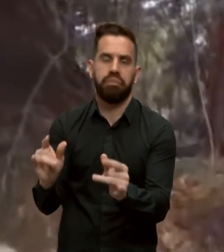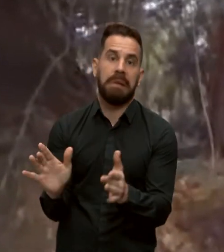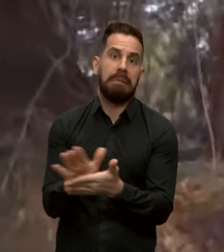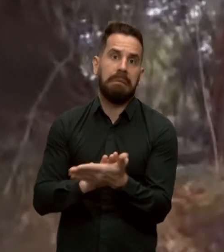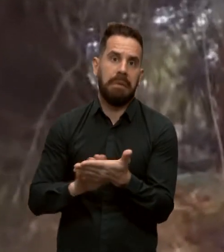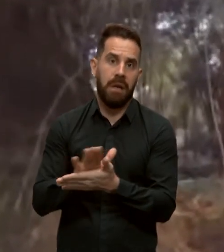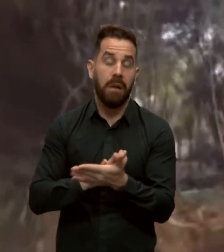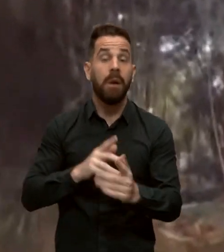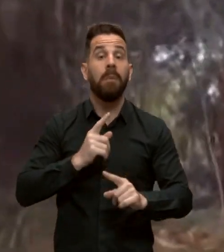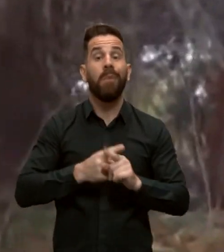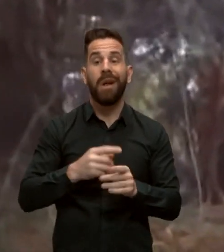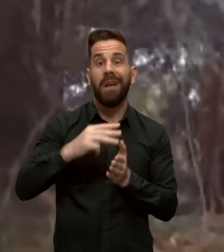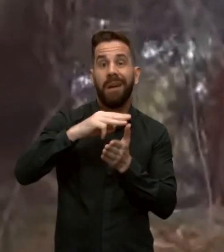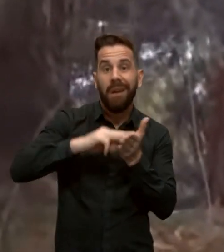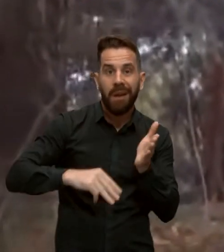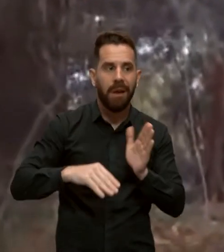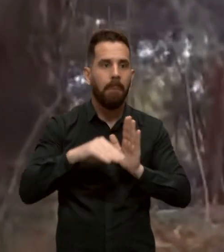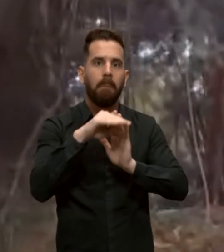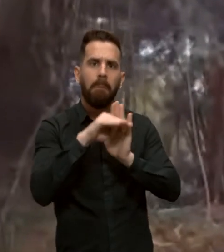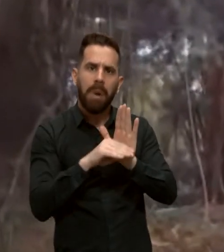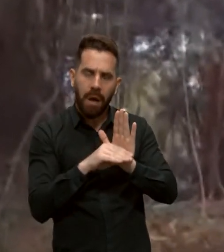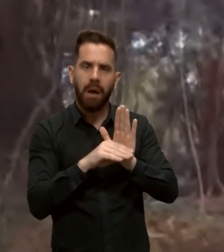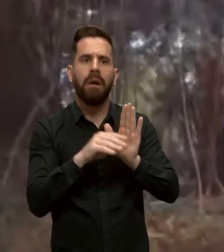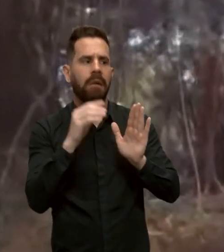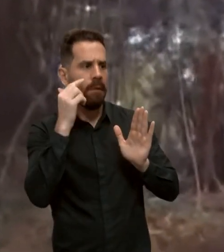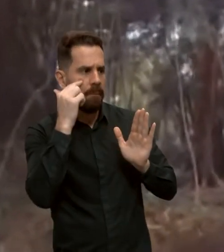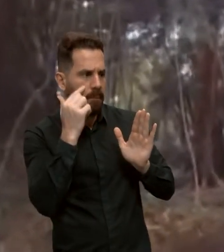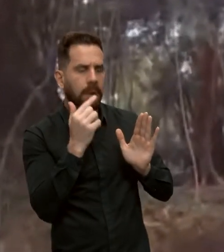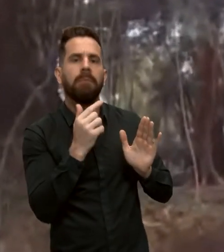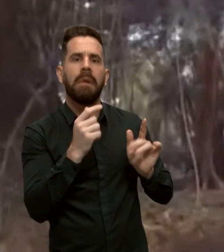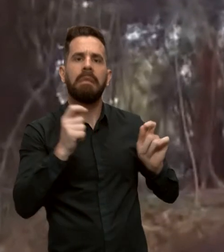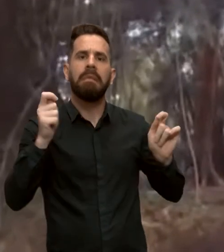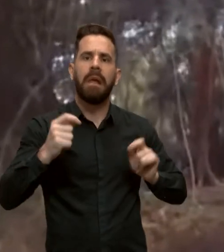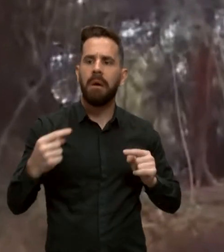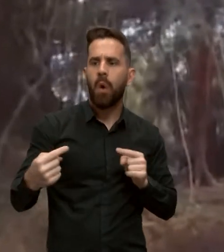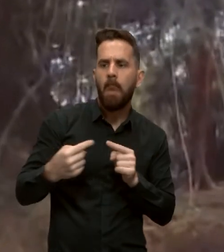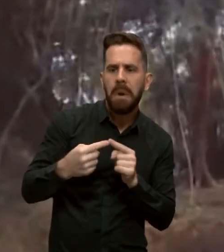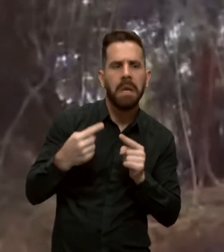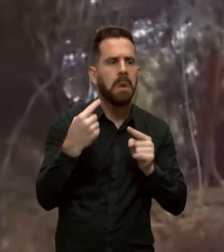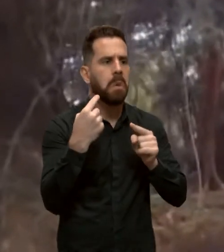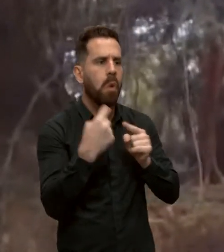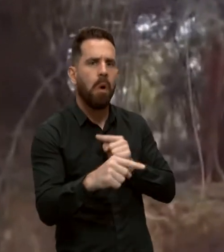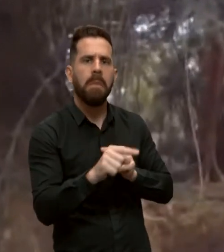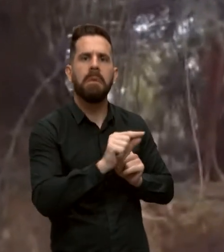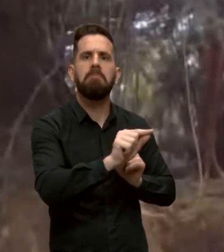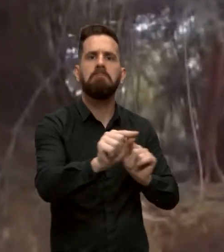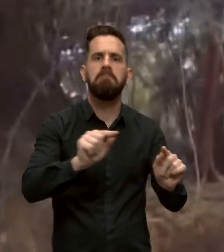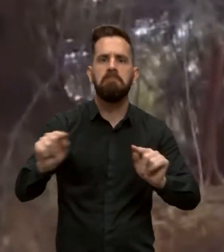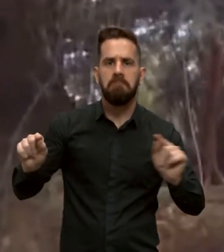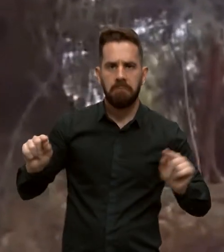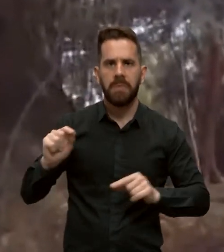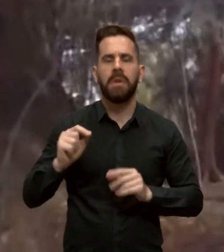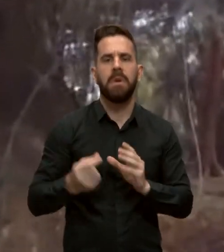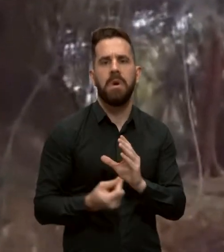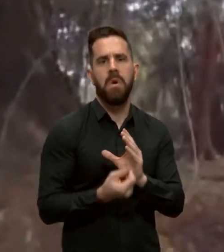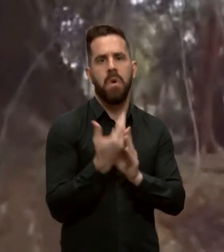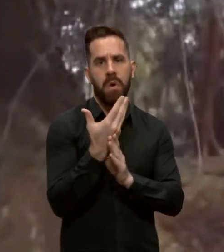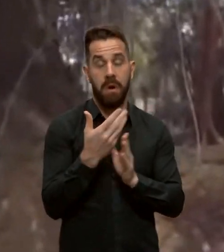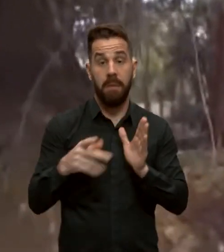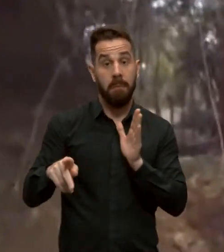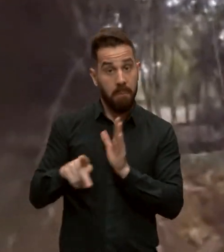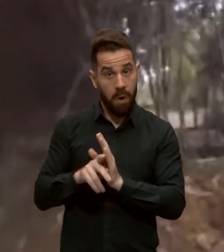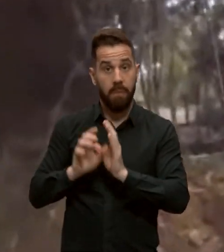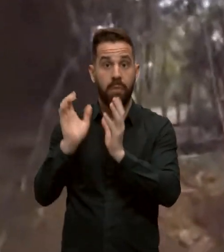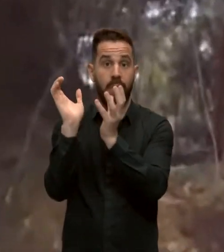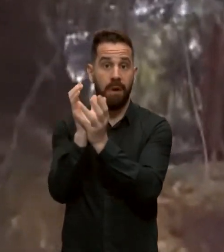a identificar as chances de uma determinada espécie desaparecer não atendem ao que seria necessário considerando o sistema de critérios e categorias